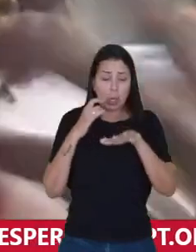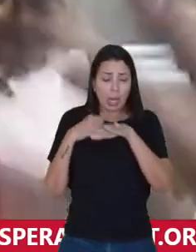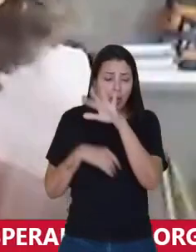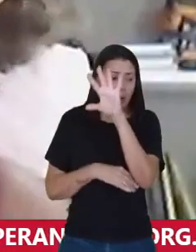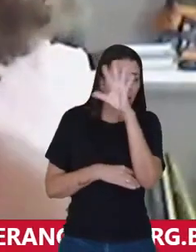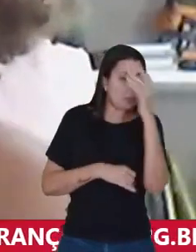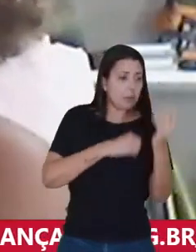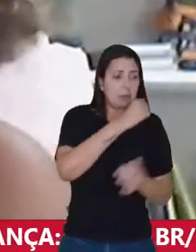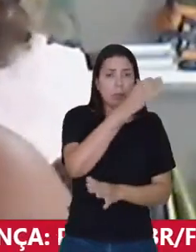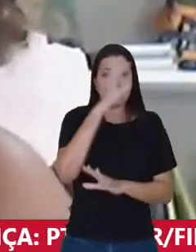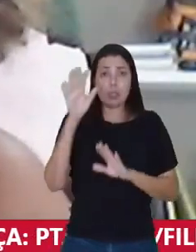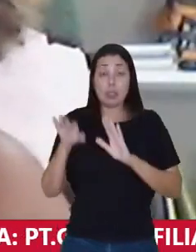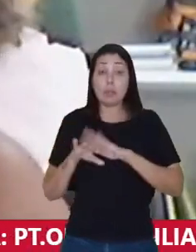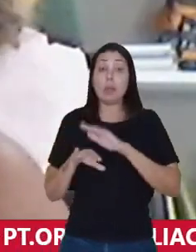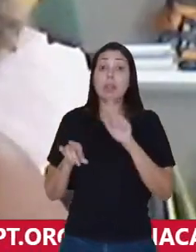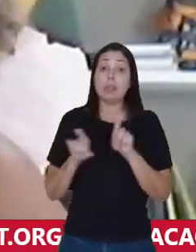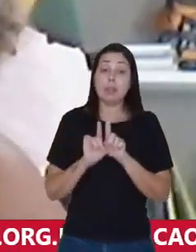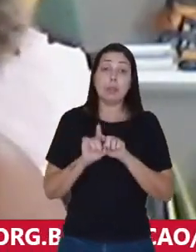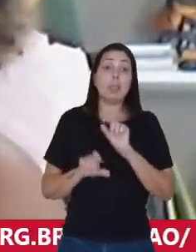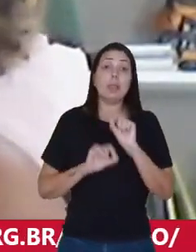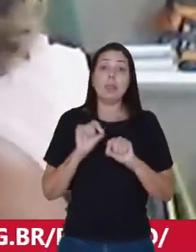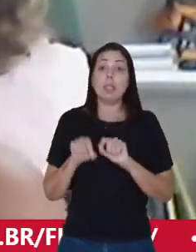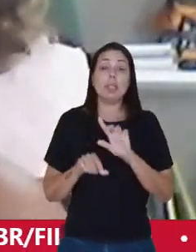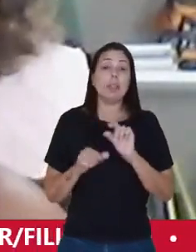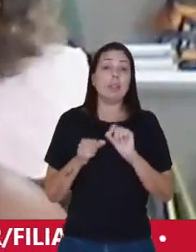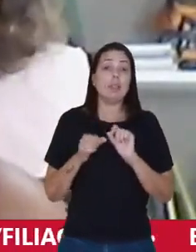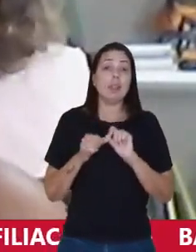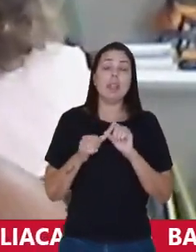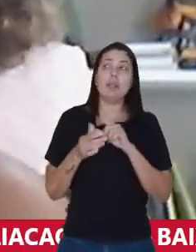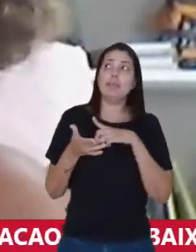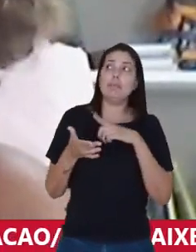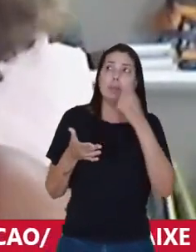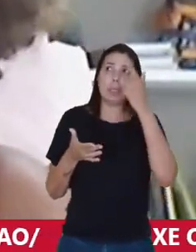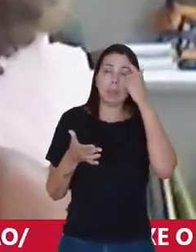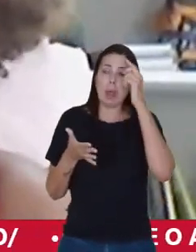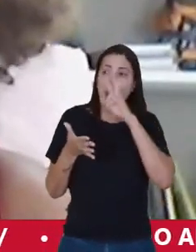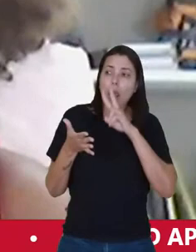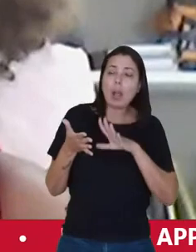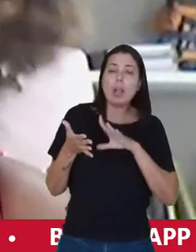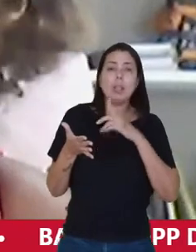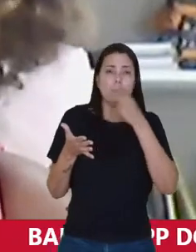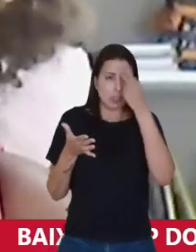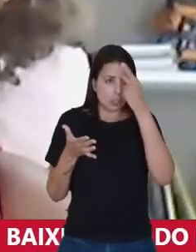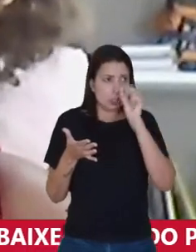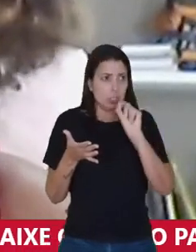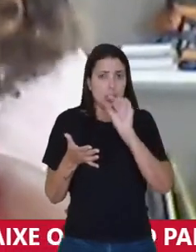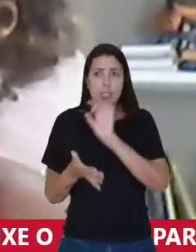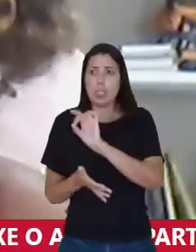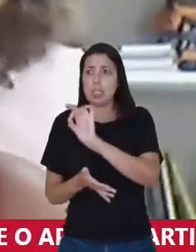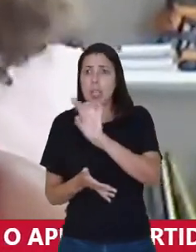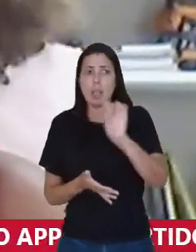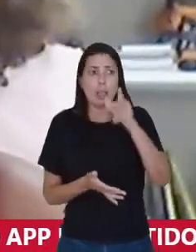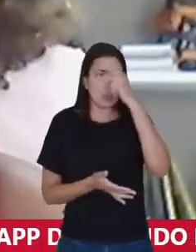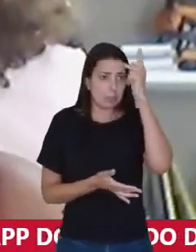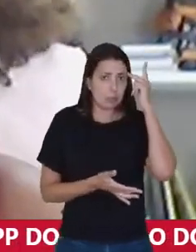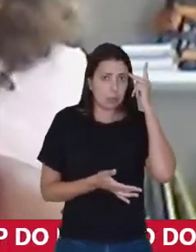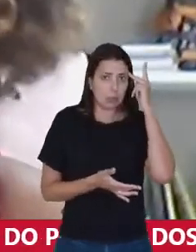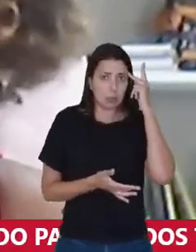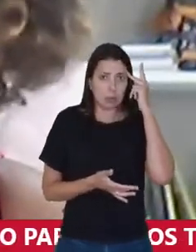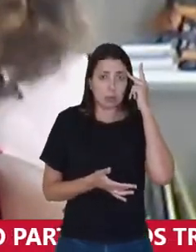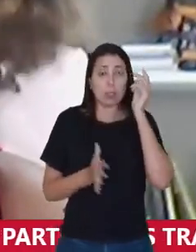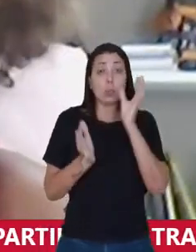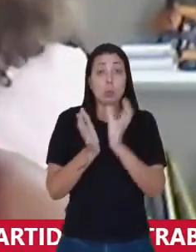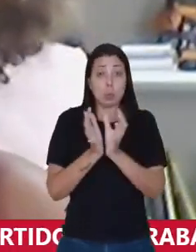ambiente e tudo, mas, ao mesmo tempo, não faz uma leitura de quem são os sujeitos, de quem são